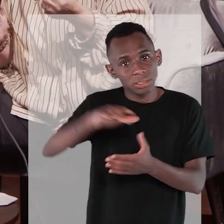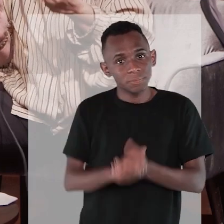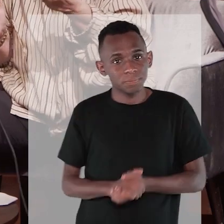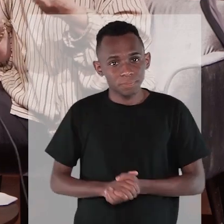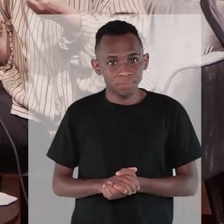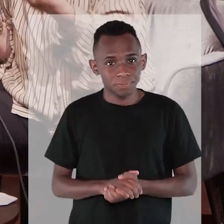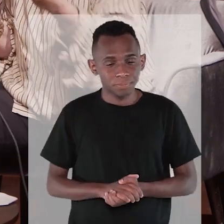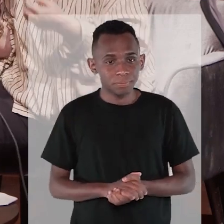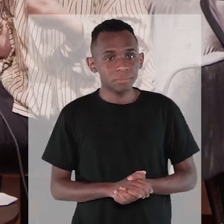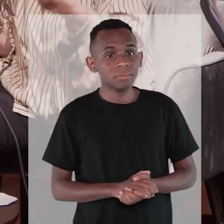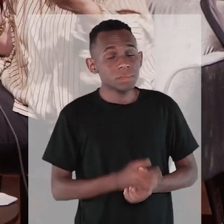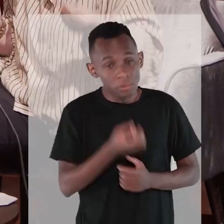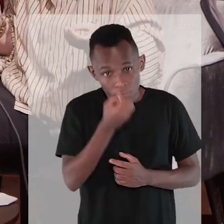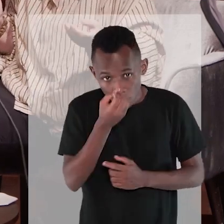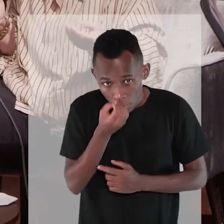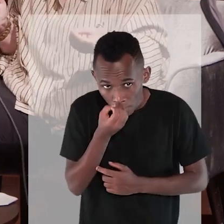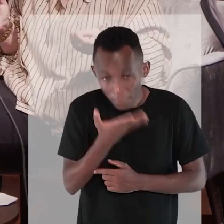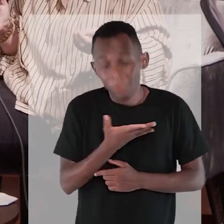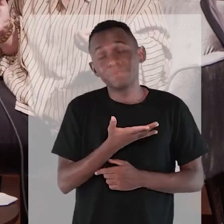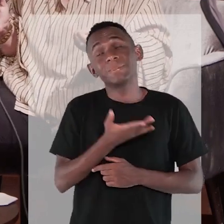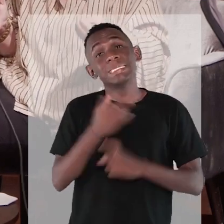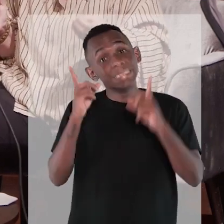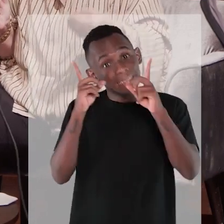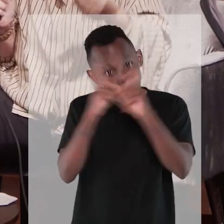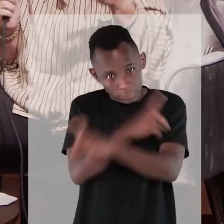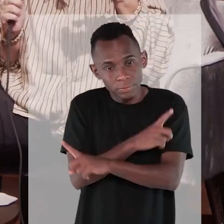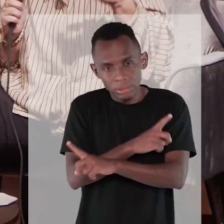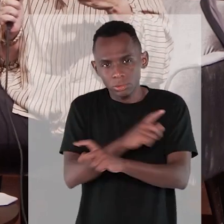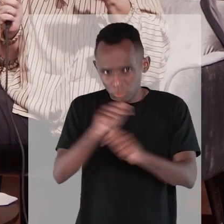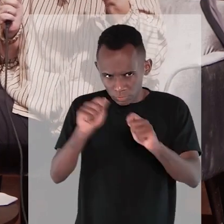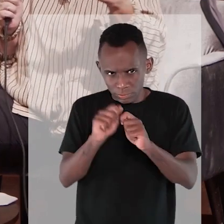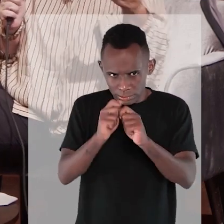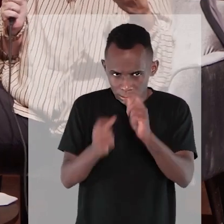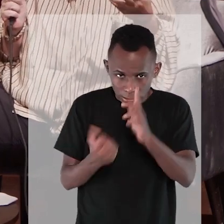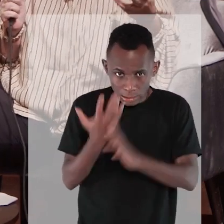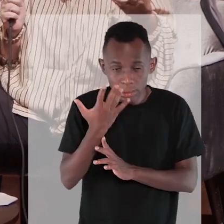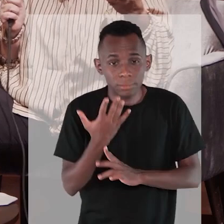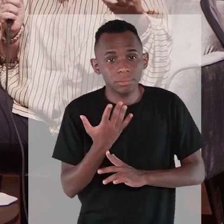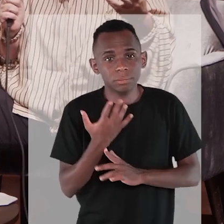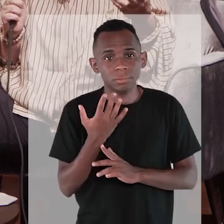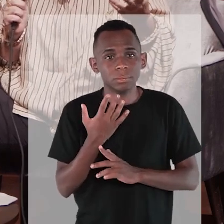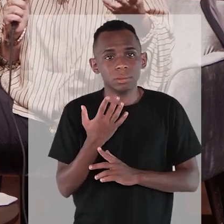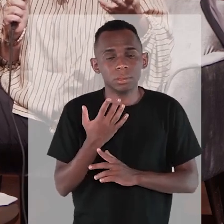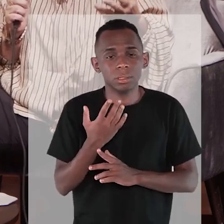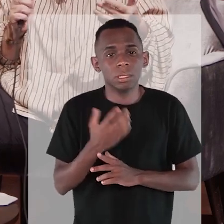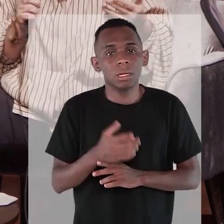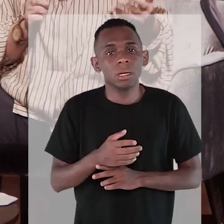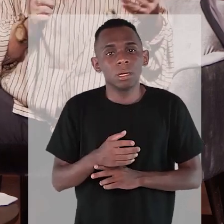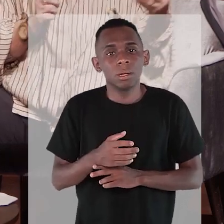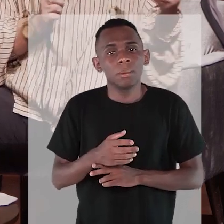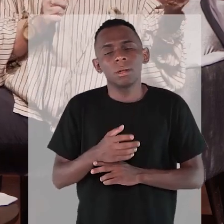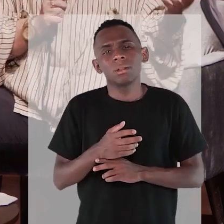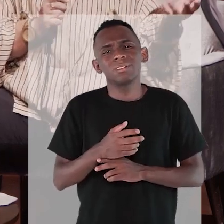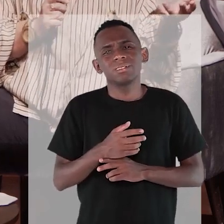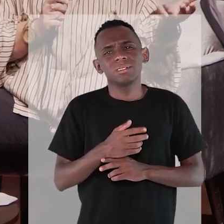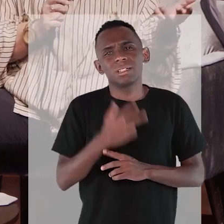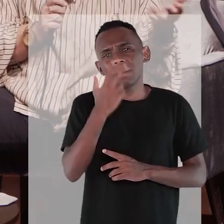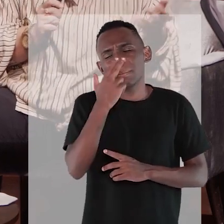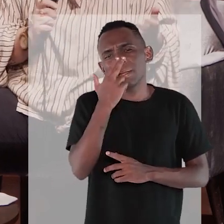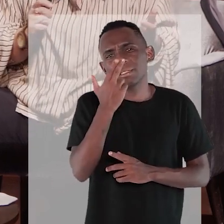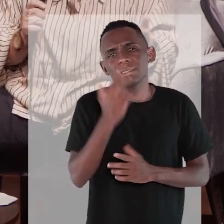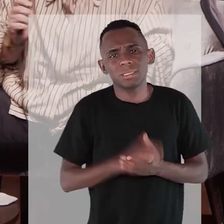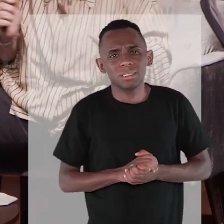isso foi muito bom, foi difícil de fazer, né? Para, inclusive, não ficar aquela coisa artificial, sabe? Olha, então veja